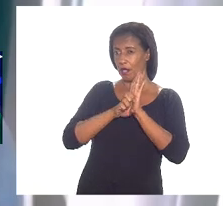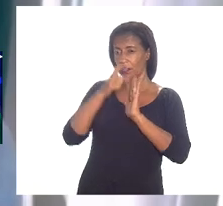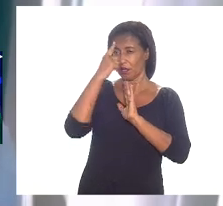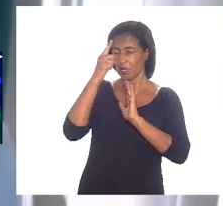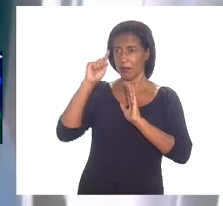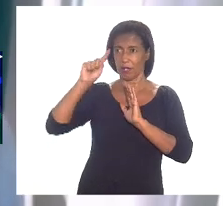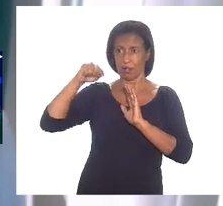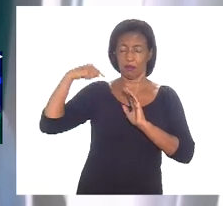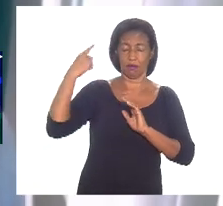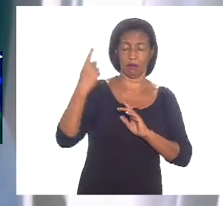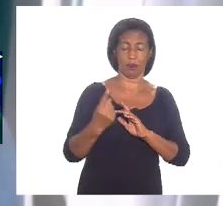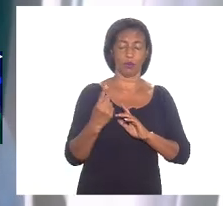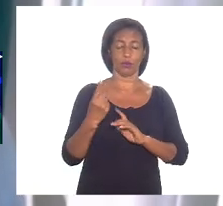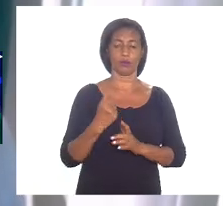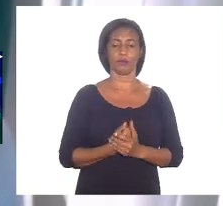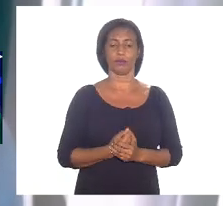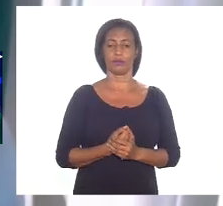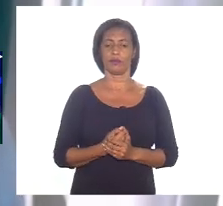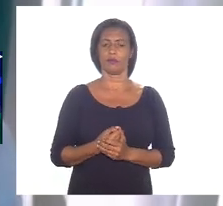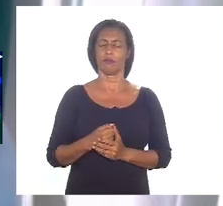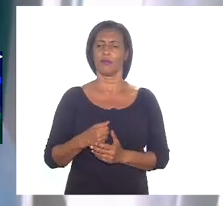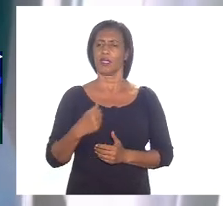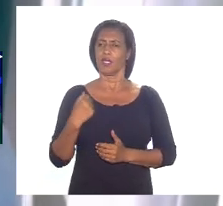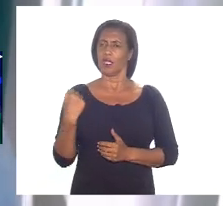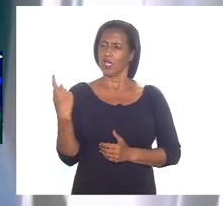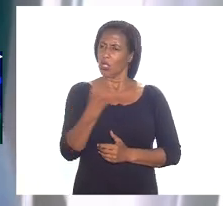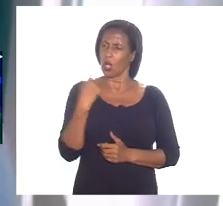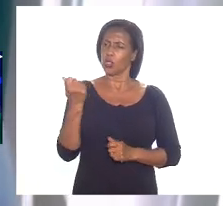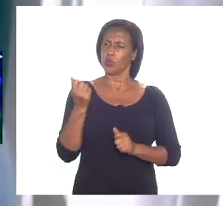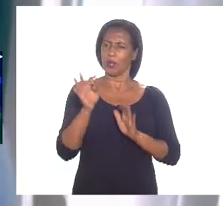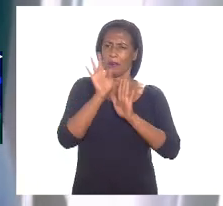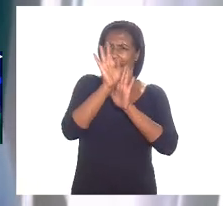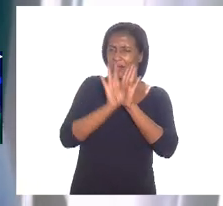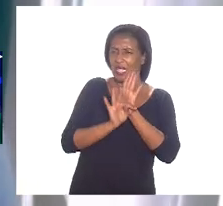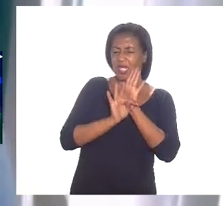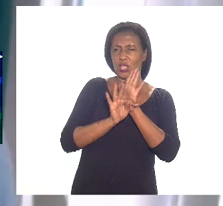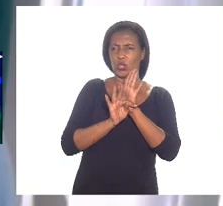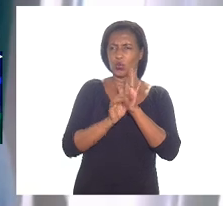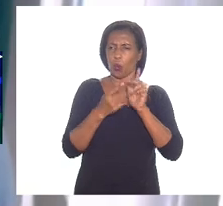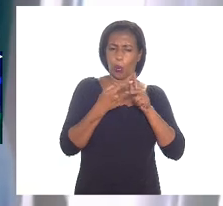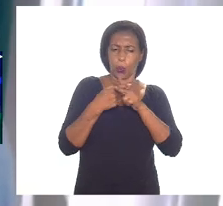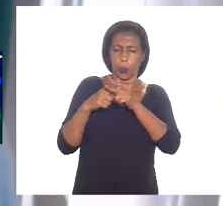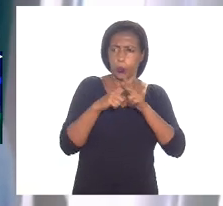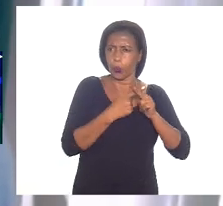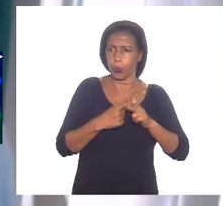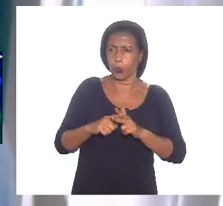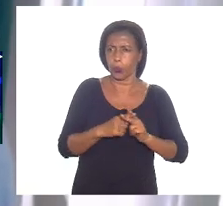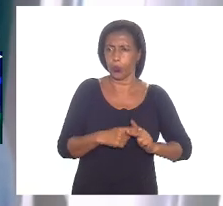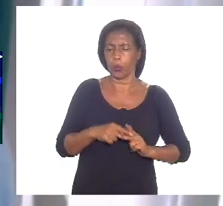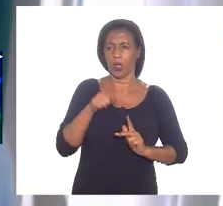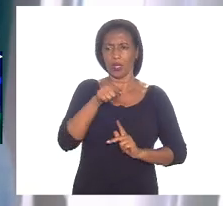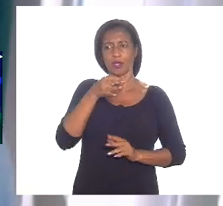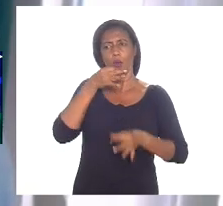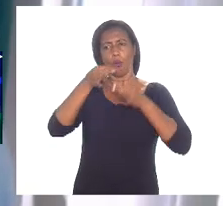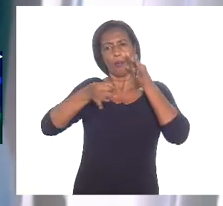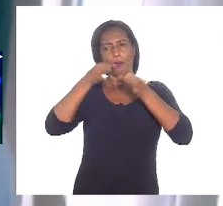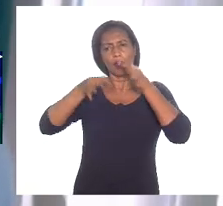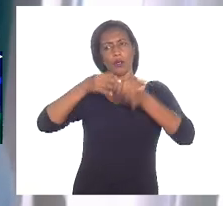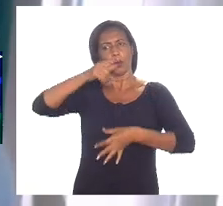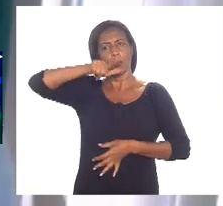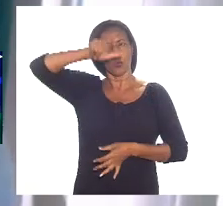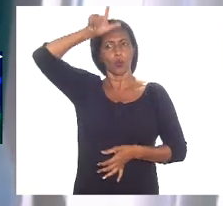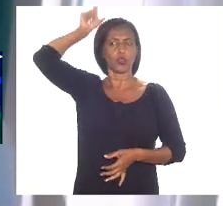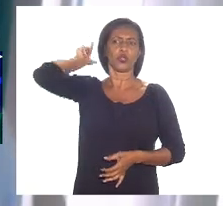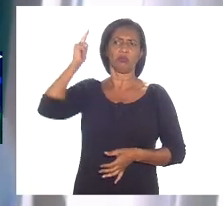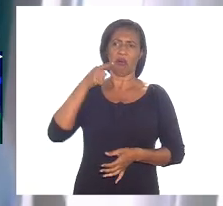semana que venda é possível é que a gente possa da teclado texto aqui está o texto que eu acho que uma das preocupações essa que eles falam trouxe que me parece